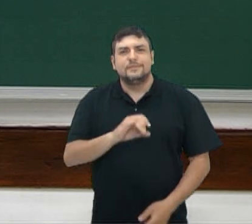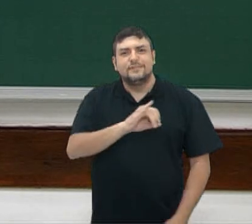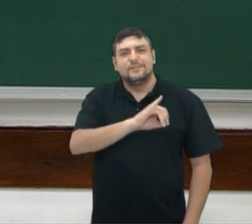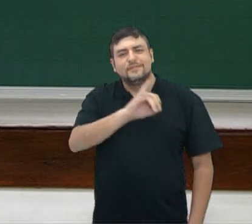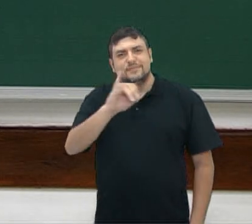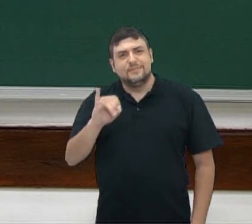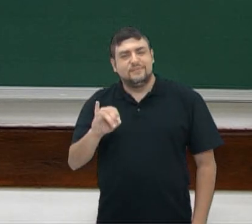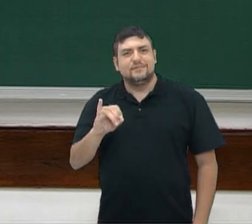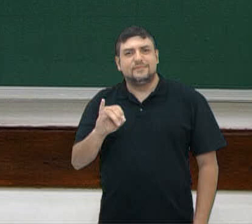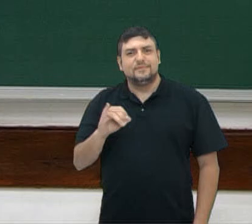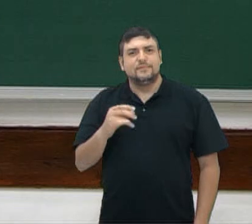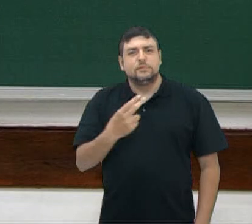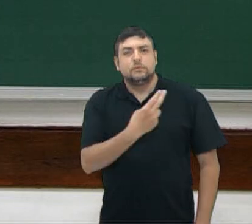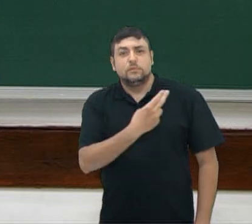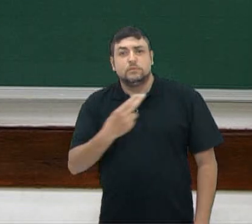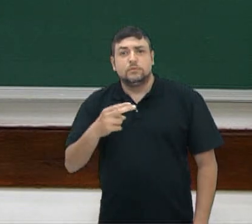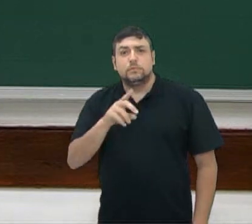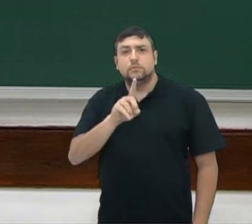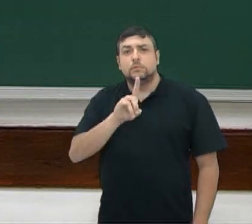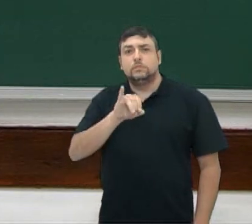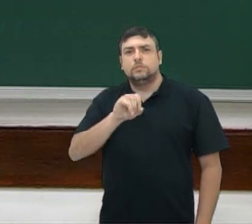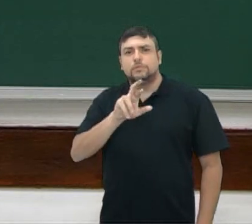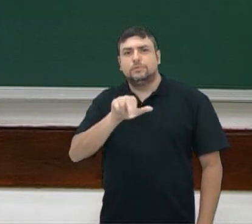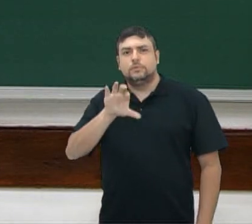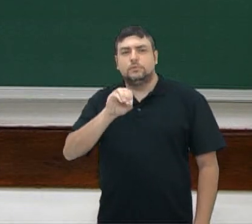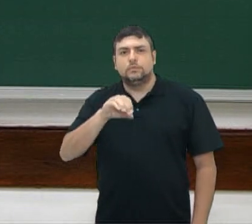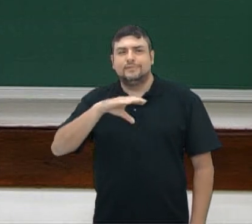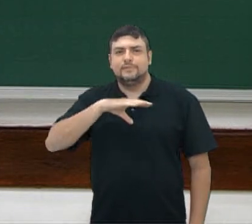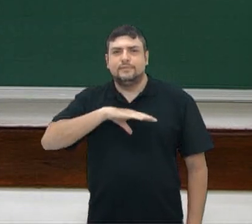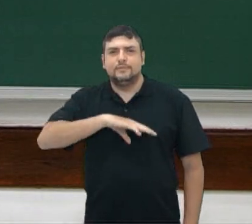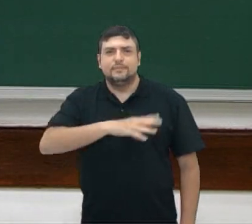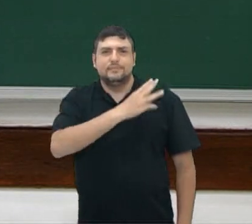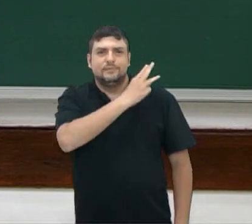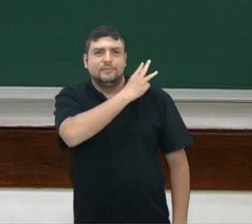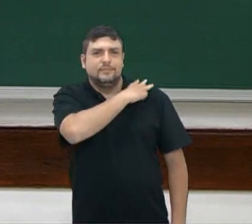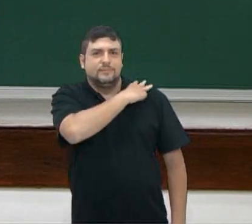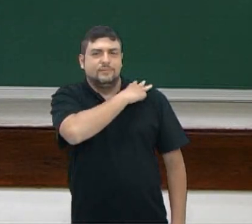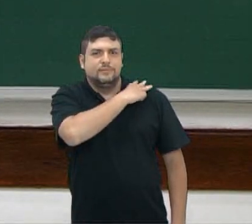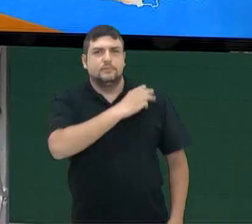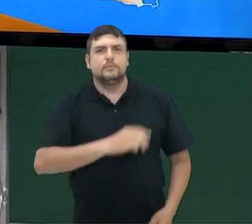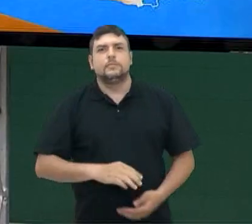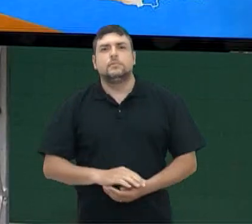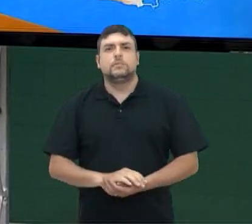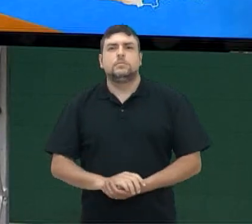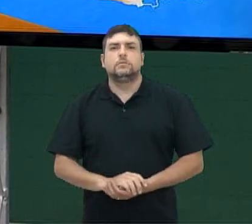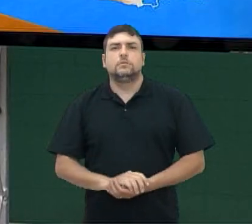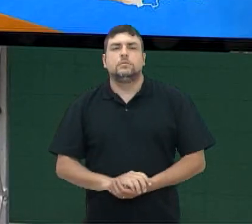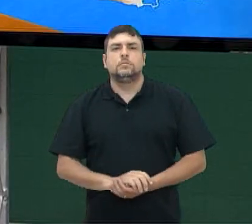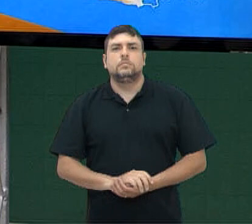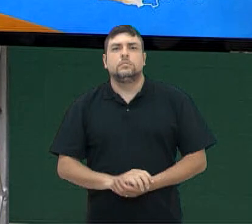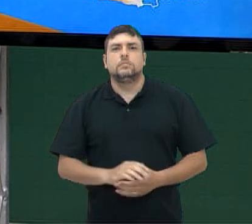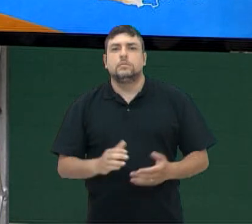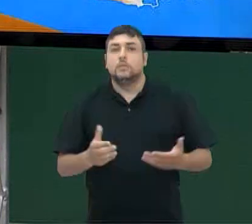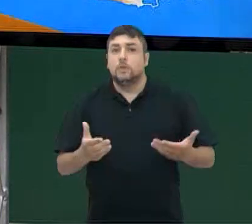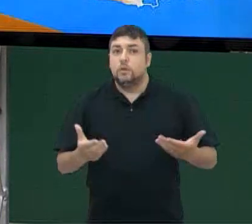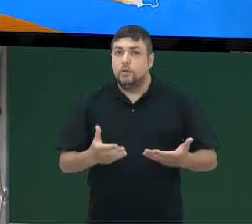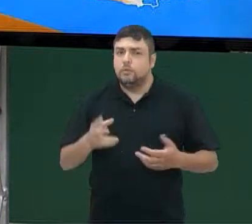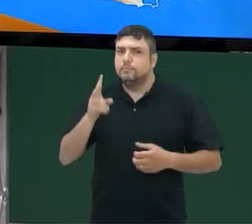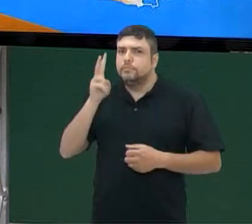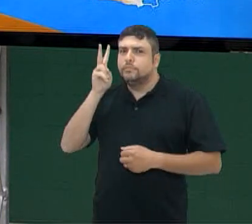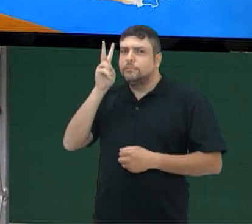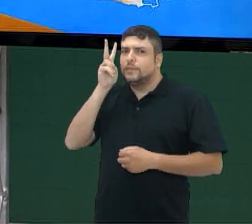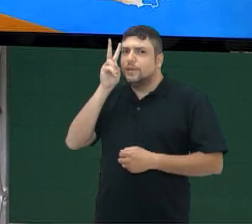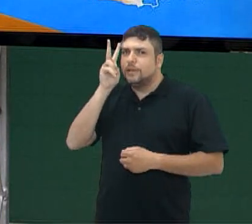Olá, eu sou o professor Diório, Língua Portuguesa, terceira série. No nosso encontro de hoje, lembrando